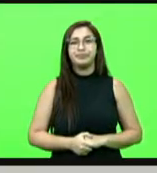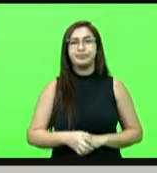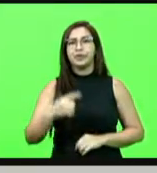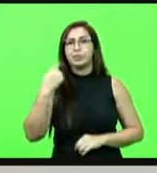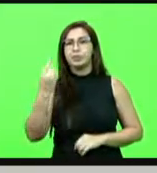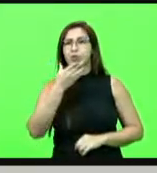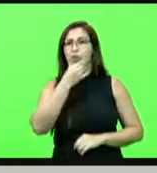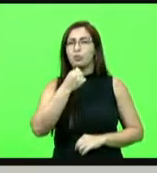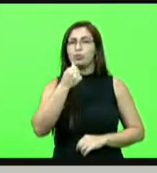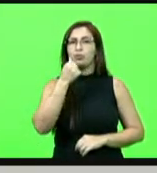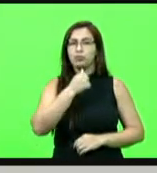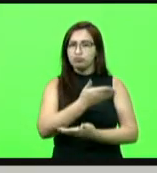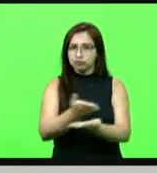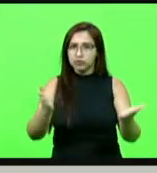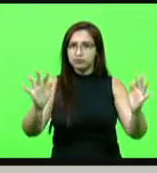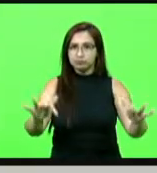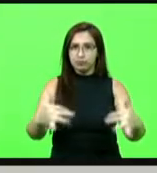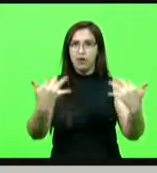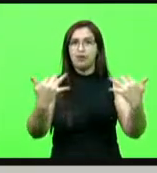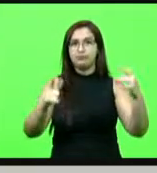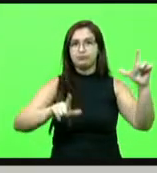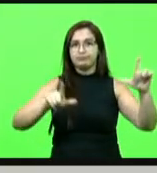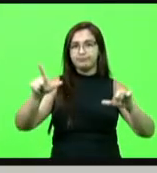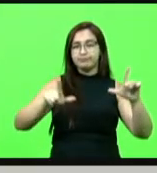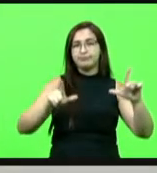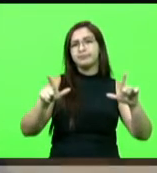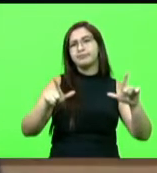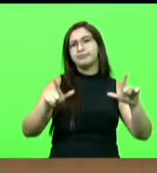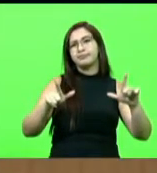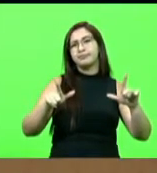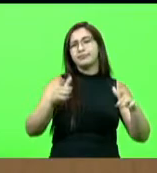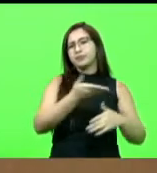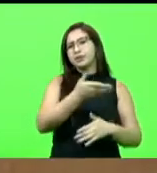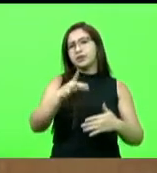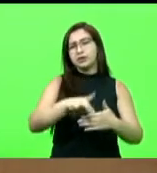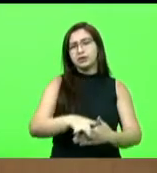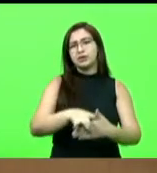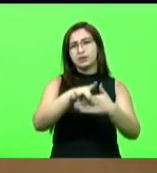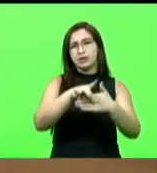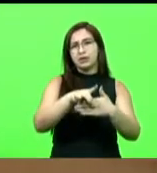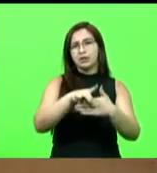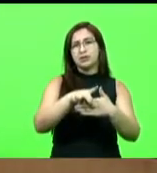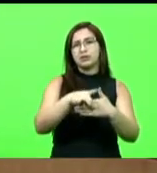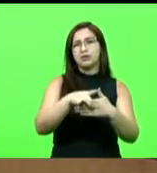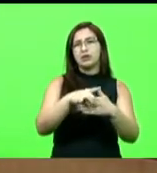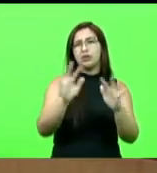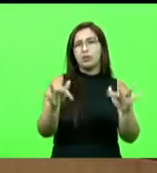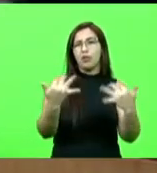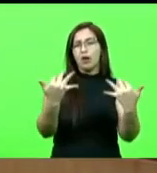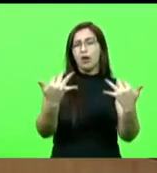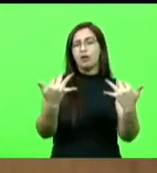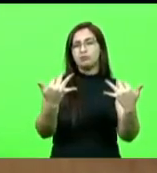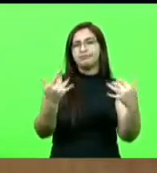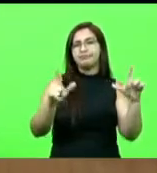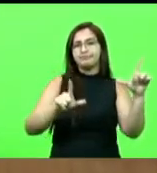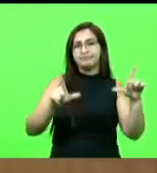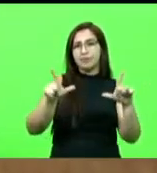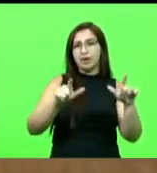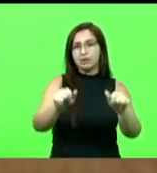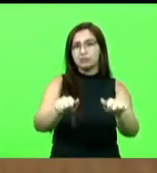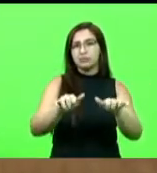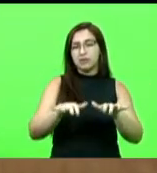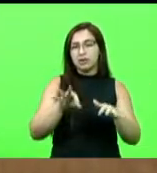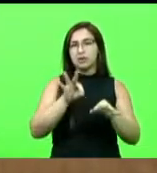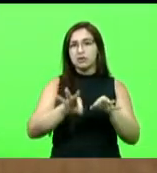estimados catarinenses, de forma muito especial, as lideranças que estão acompanhando essa sessão, das entidades,